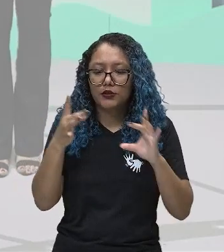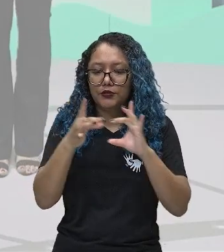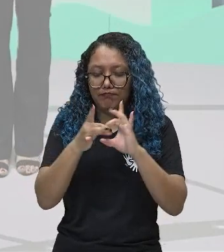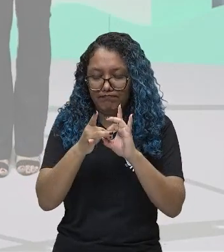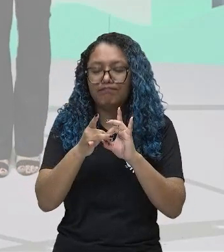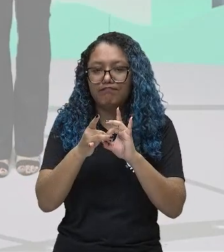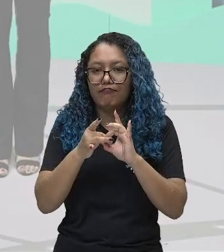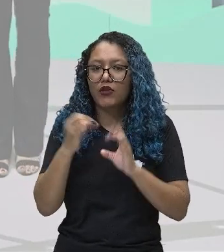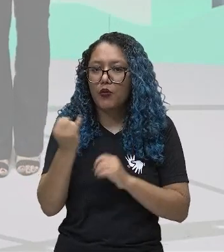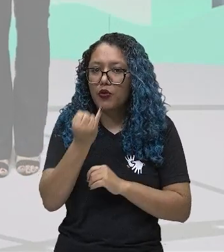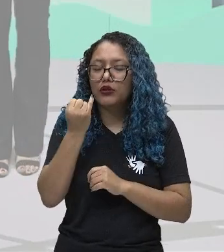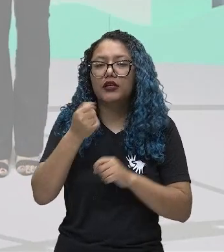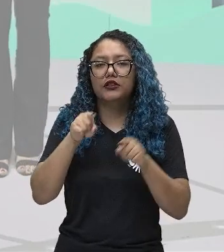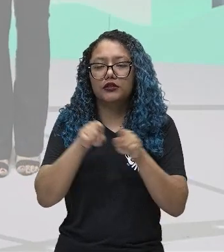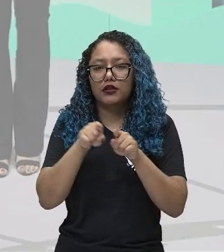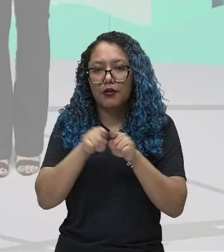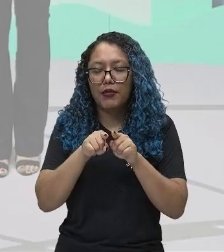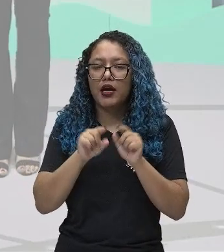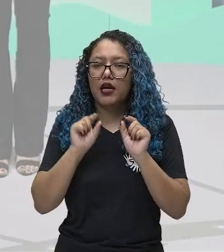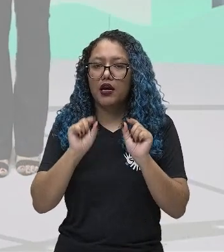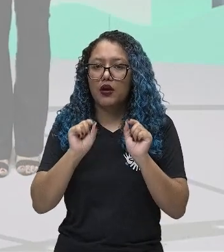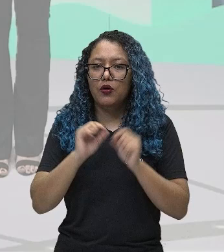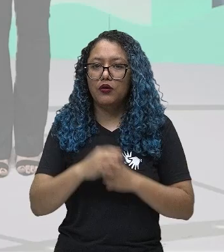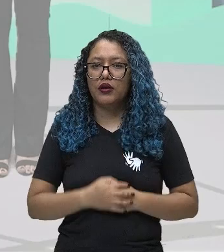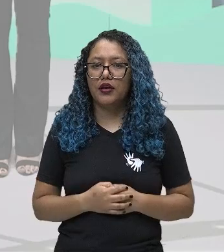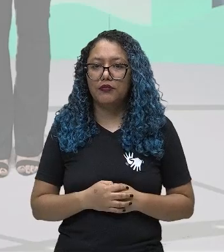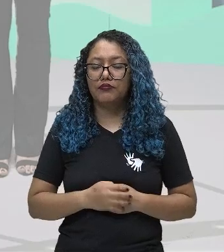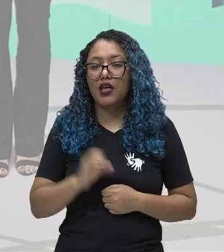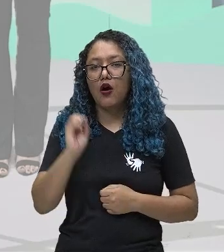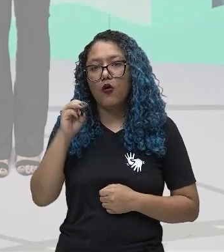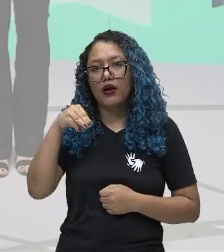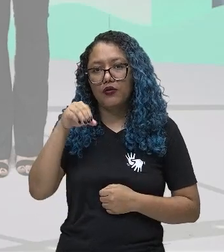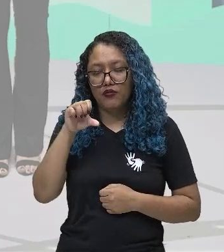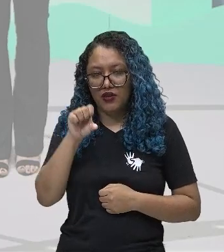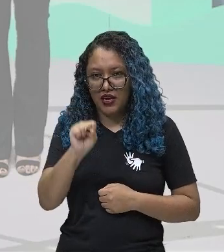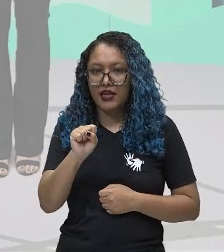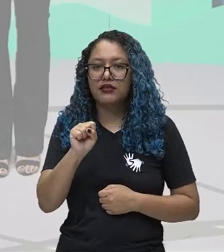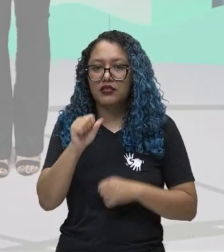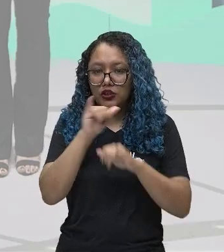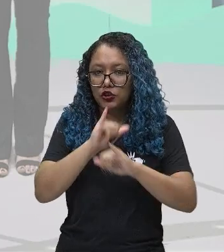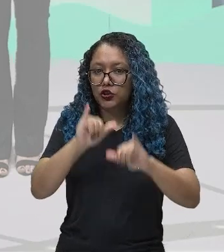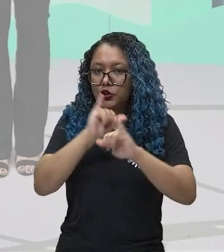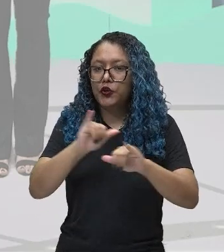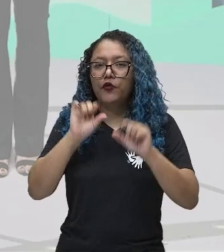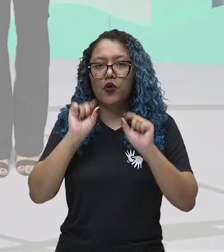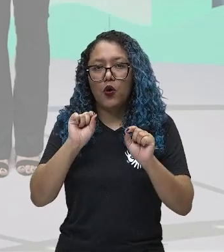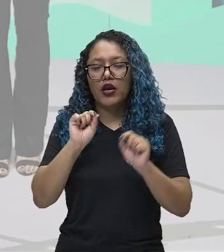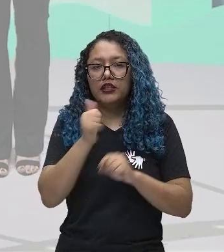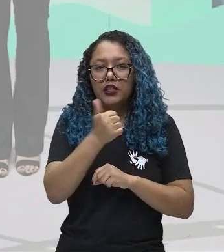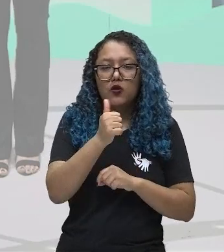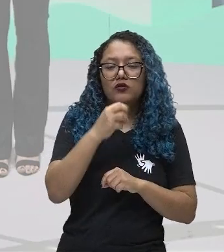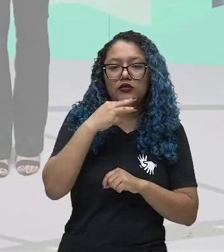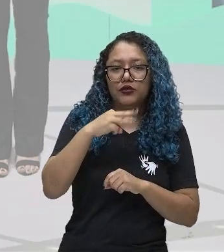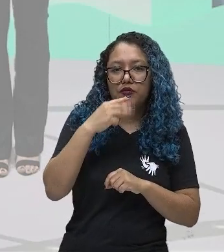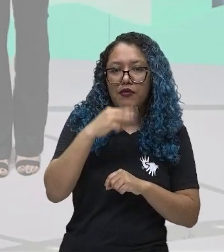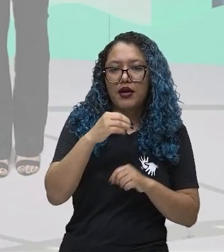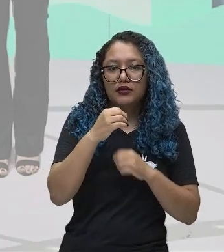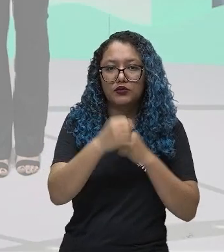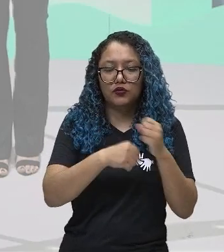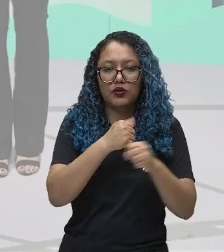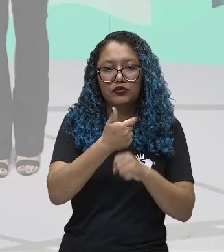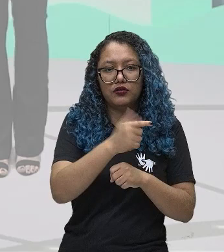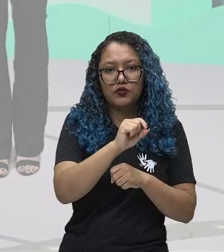que essa doença foi caracterizada pela Organização Mundial da Saúde, OMS, em 11 de março de 2020